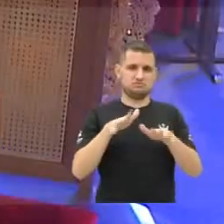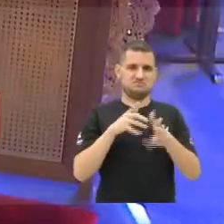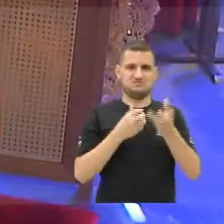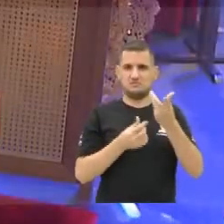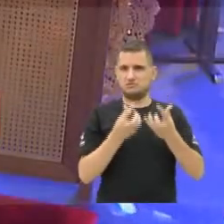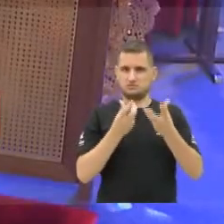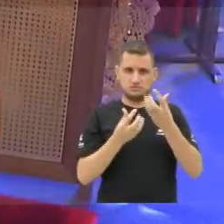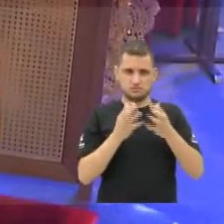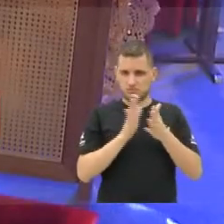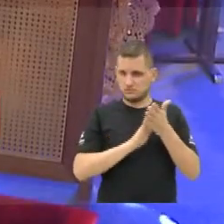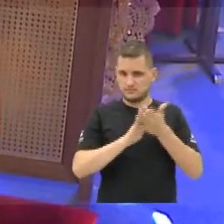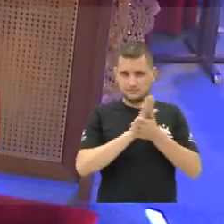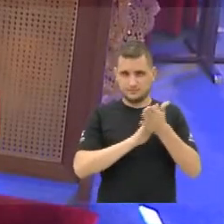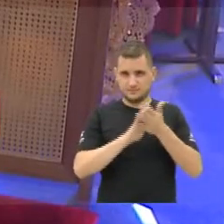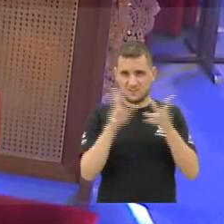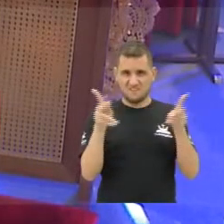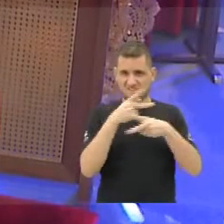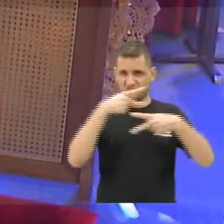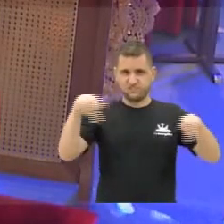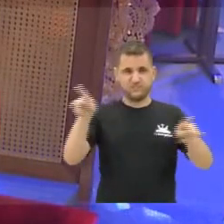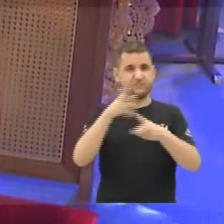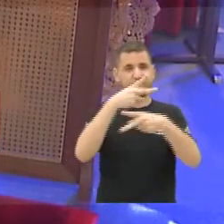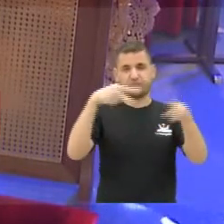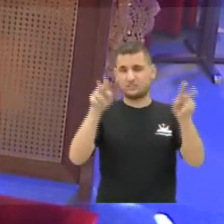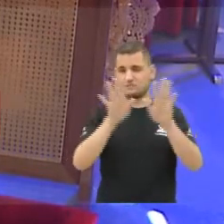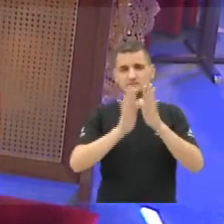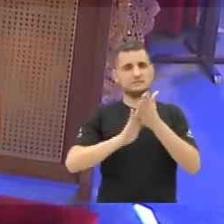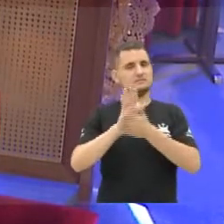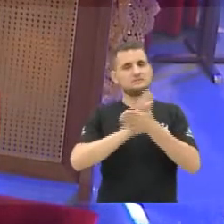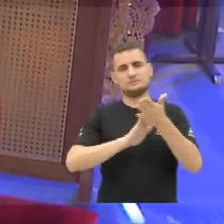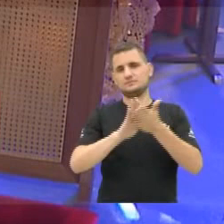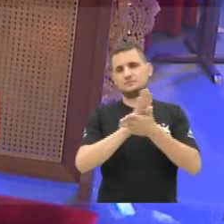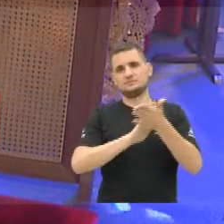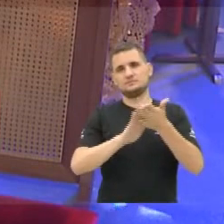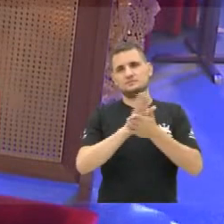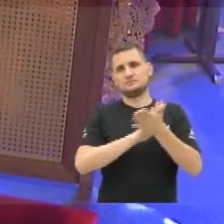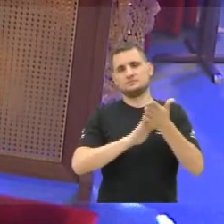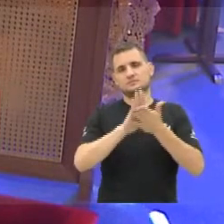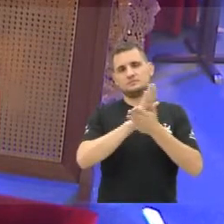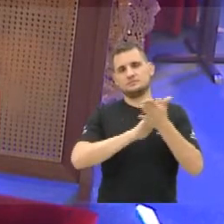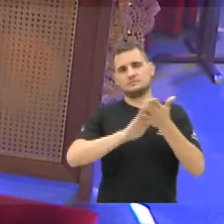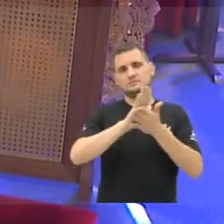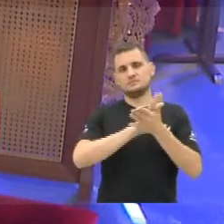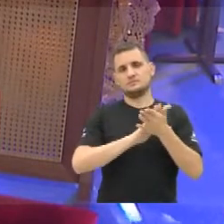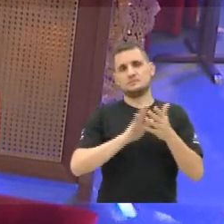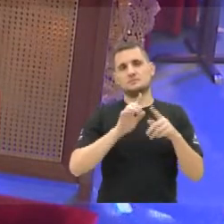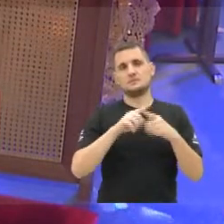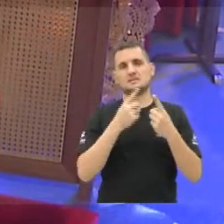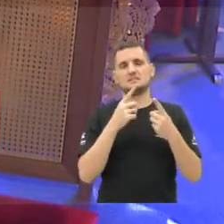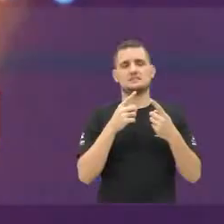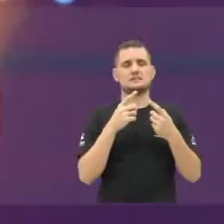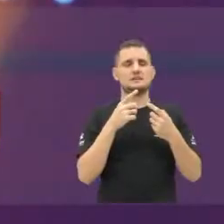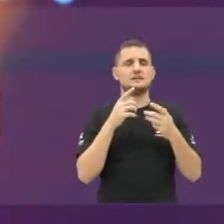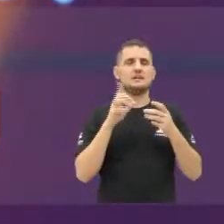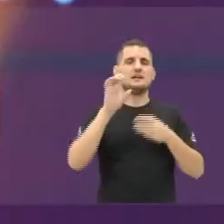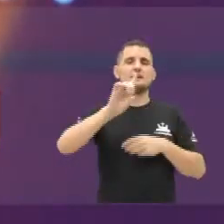fogo, no vento que quebra as árvores, mas na brisa